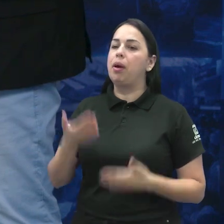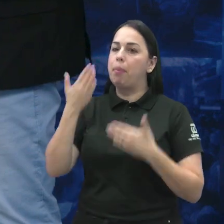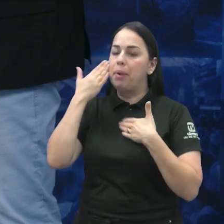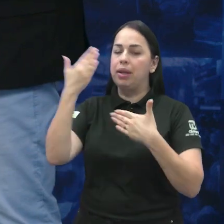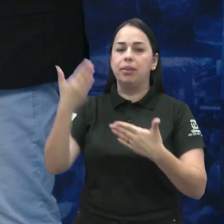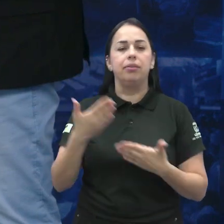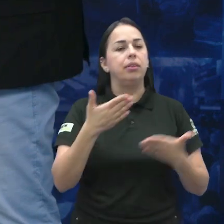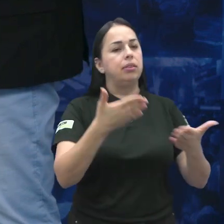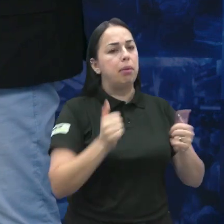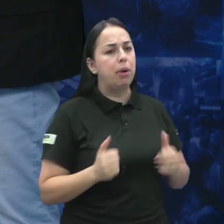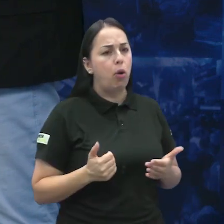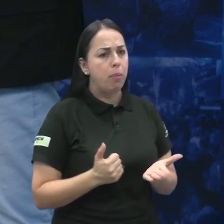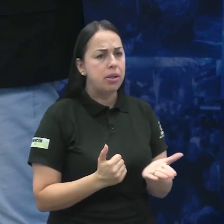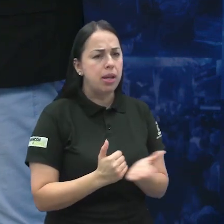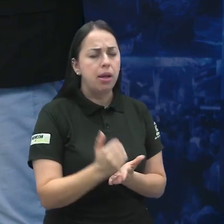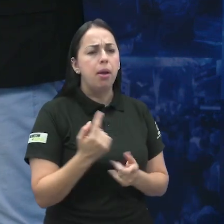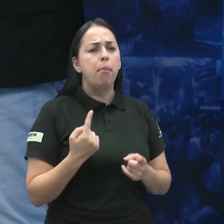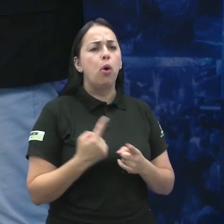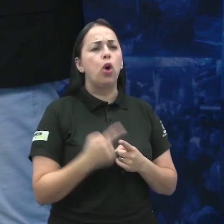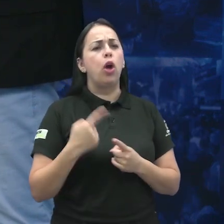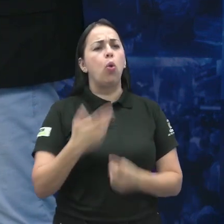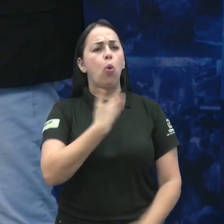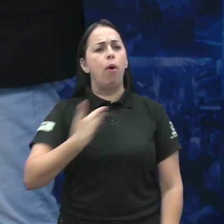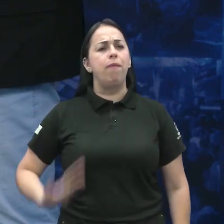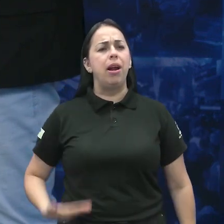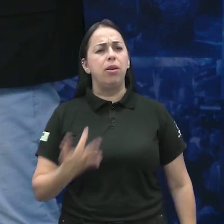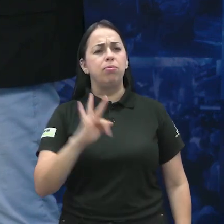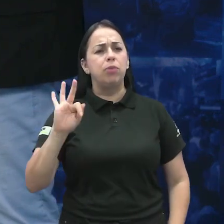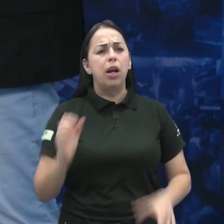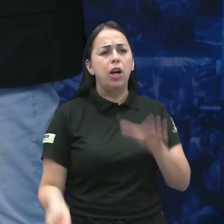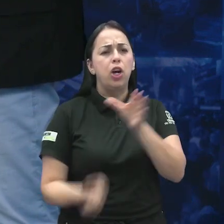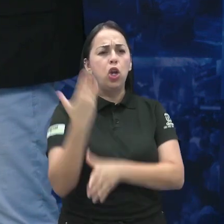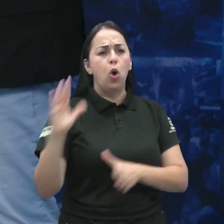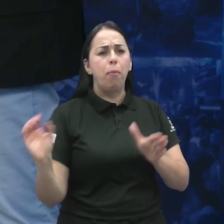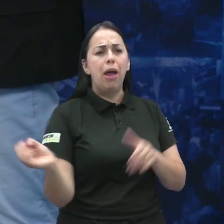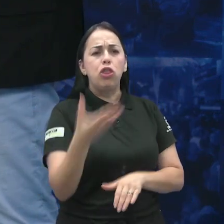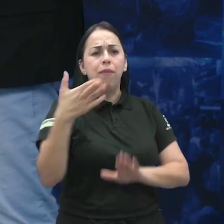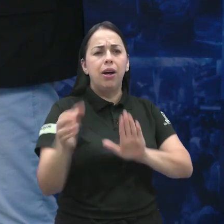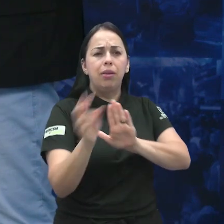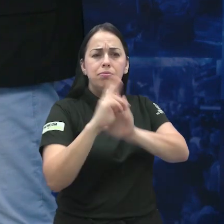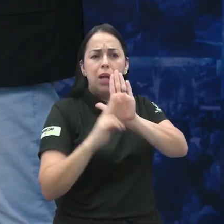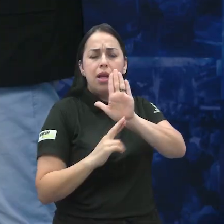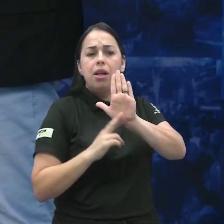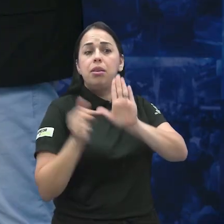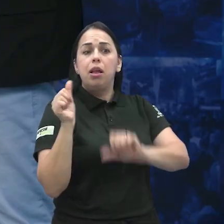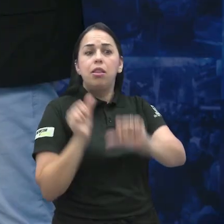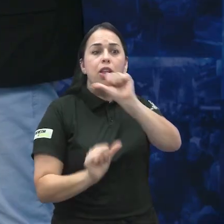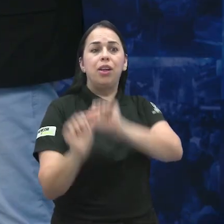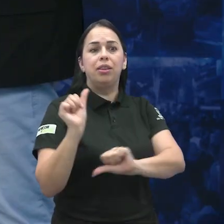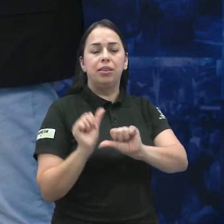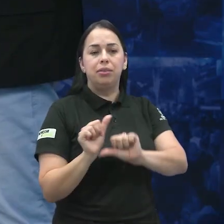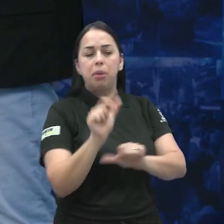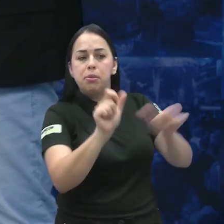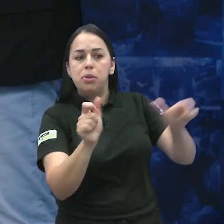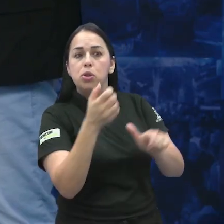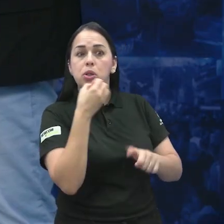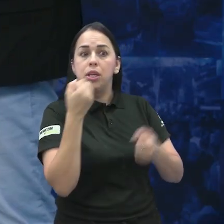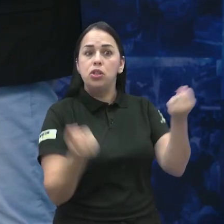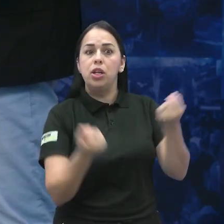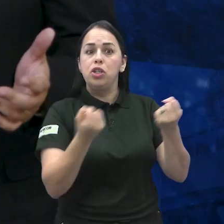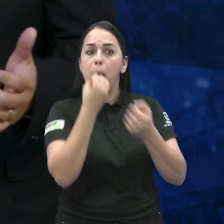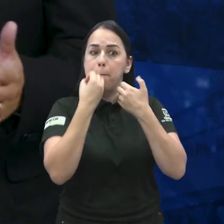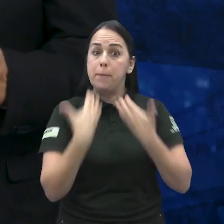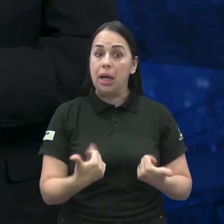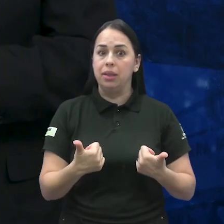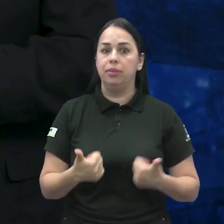Ana. Tirelli, para a gente começar, por que o governo resolveu implementar a renovação automática aí da CNH para os bons condutores? Olha,